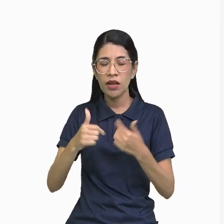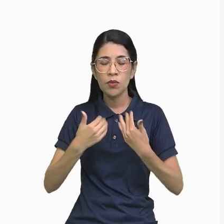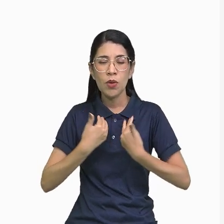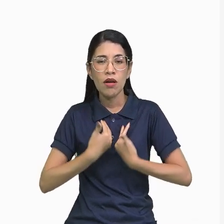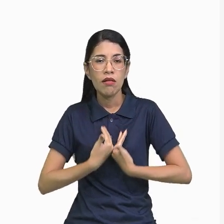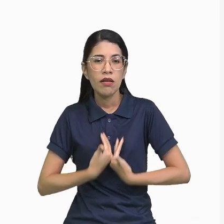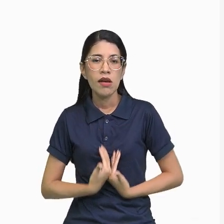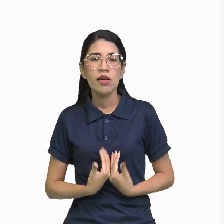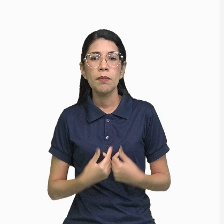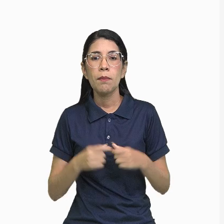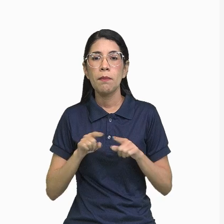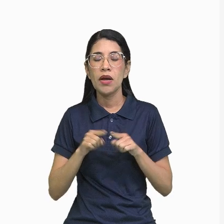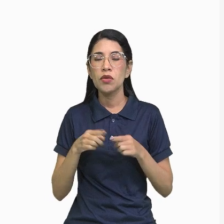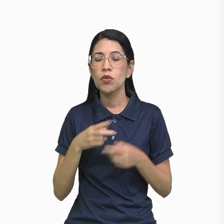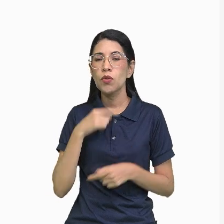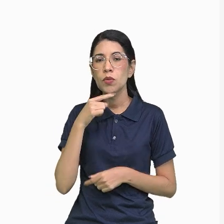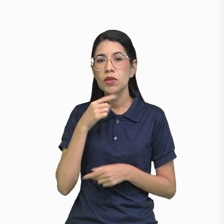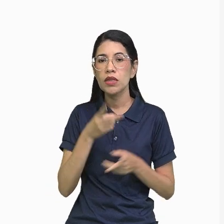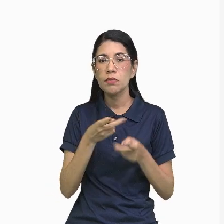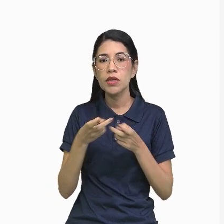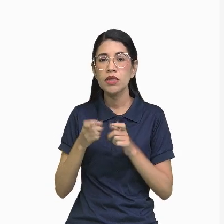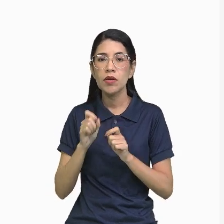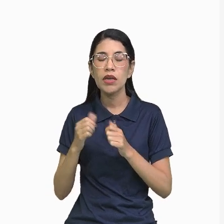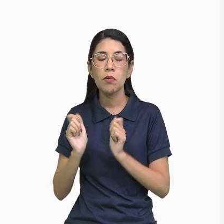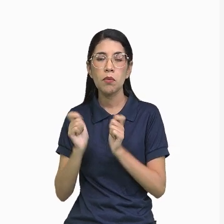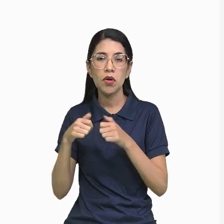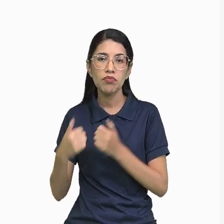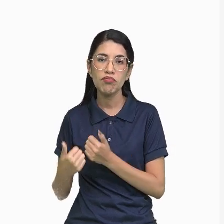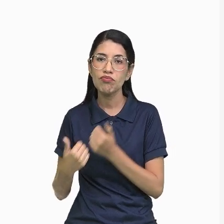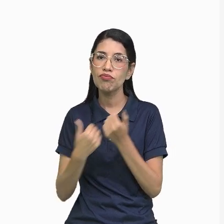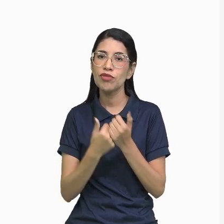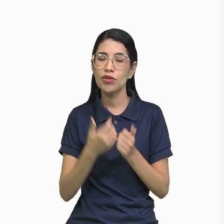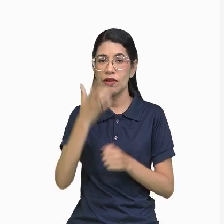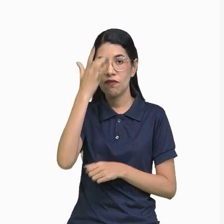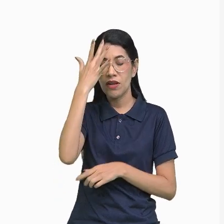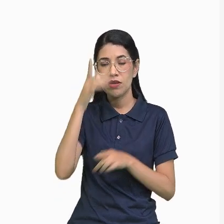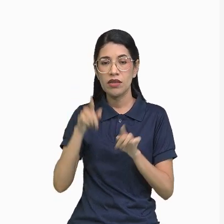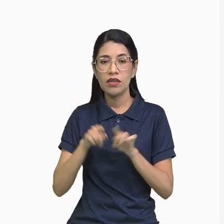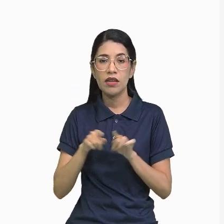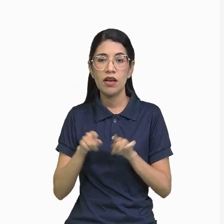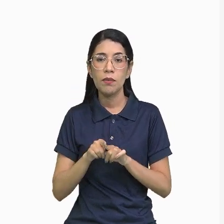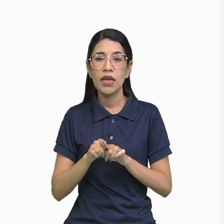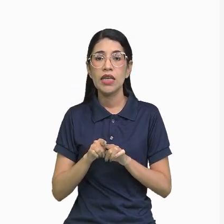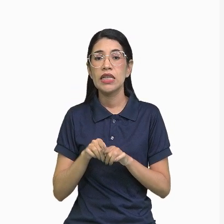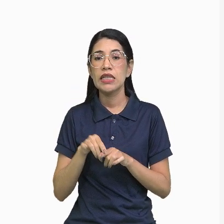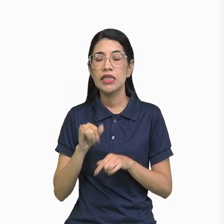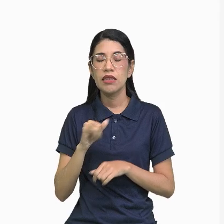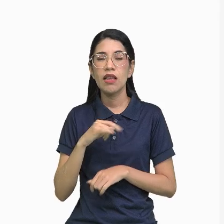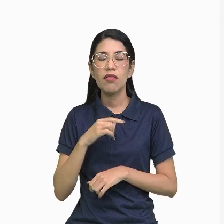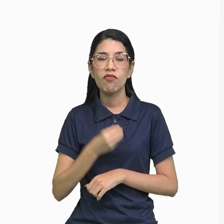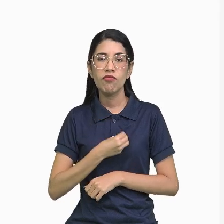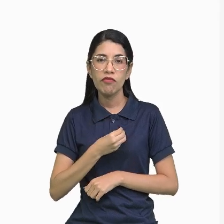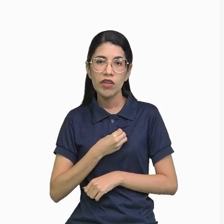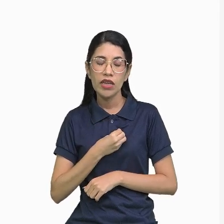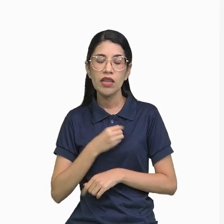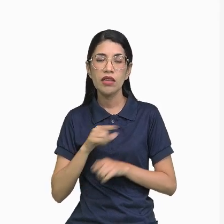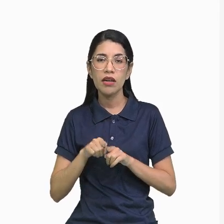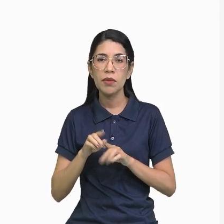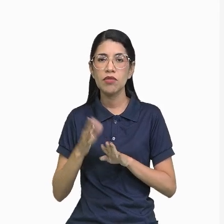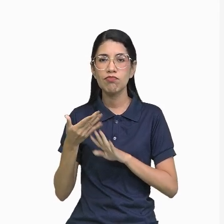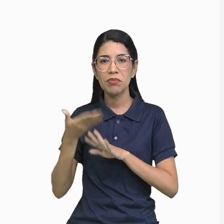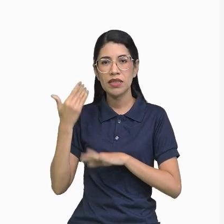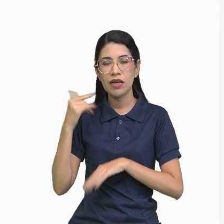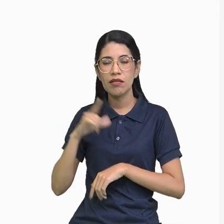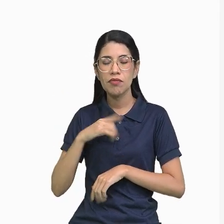Não notam sequer que são facilmente substituíveis e que tanto existiram como